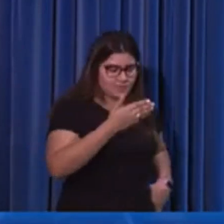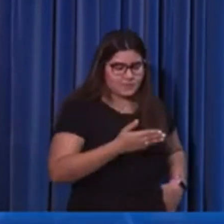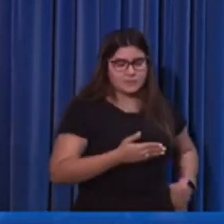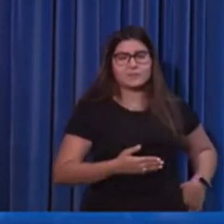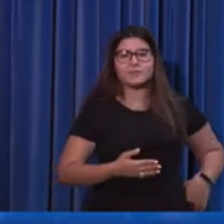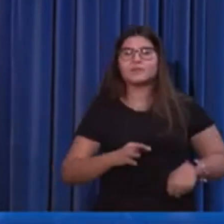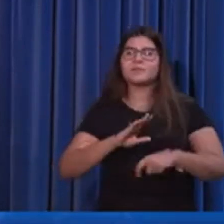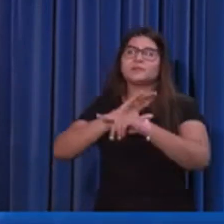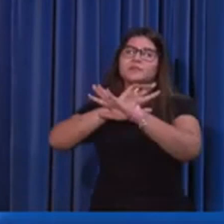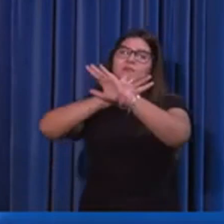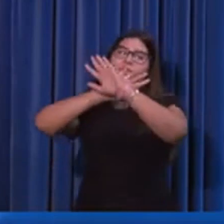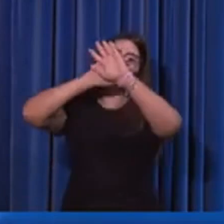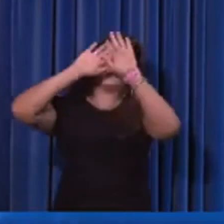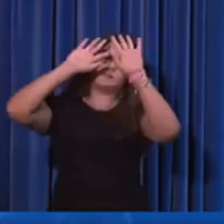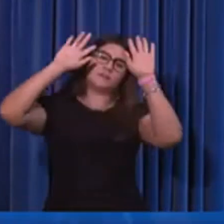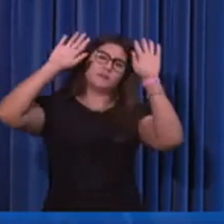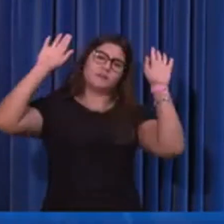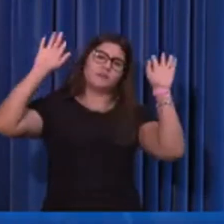glória